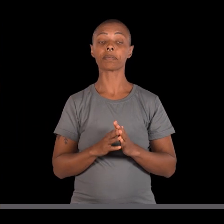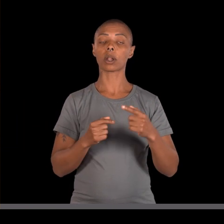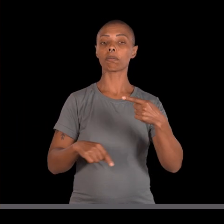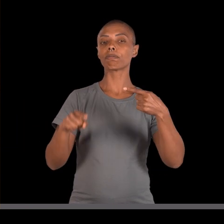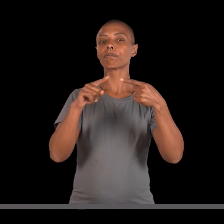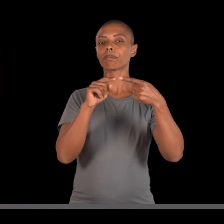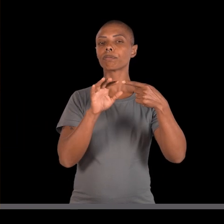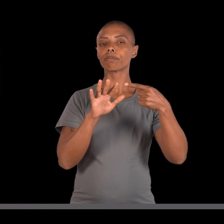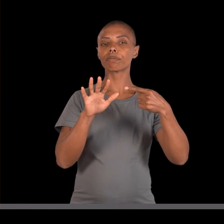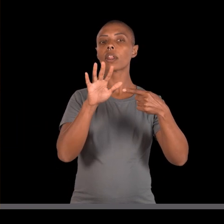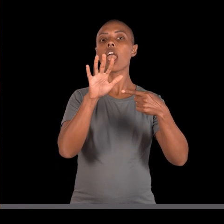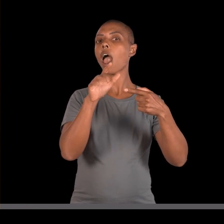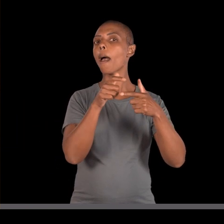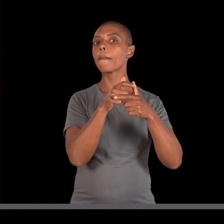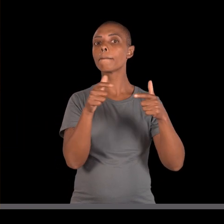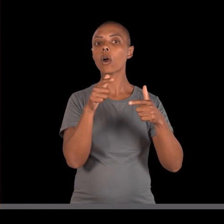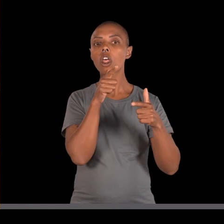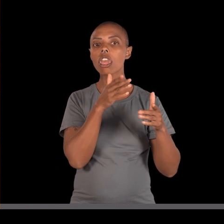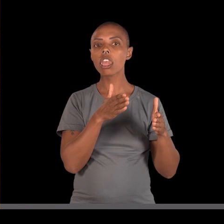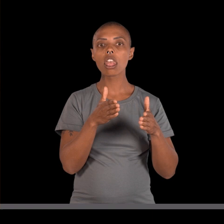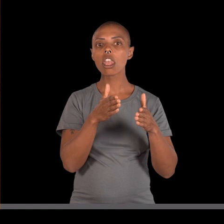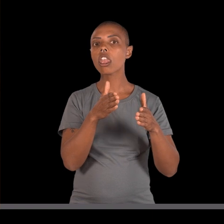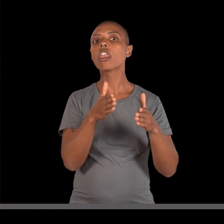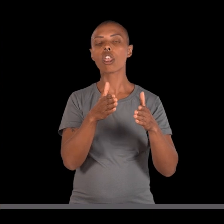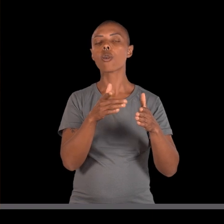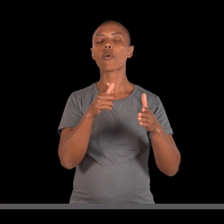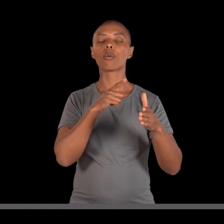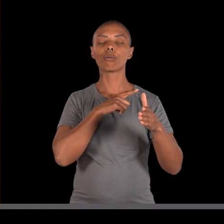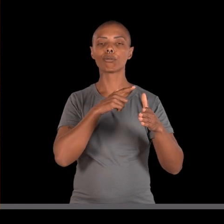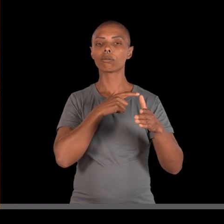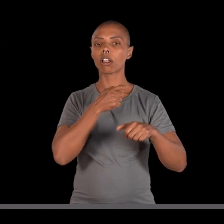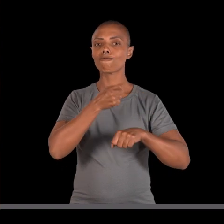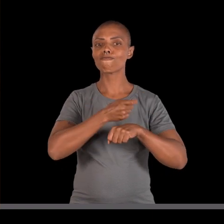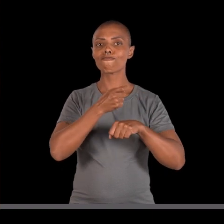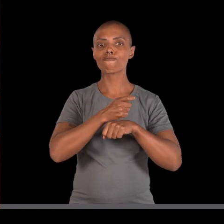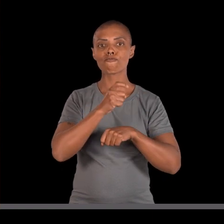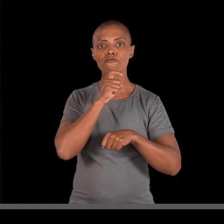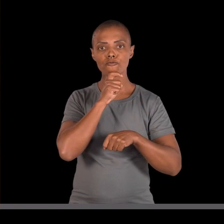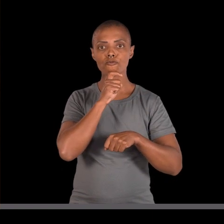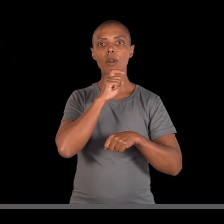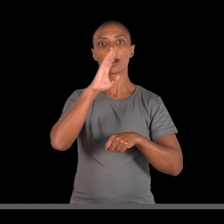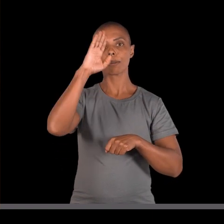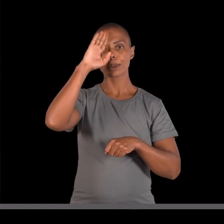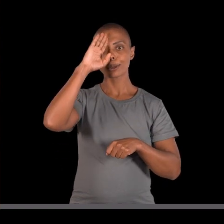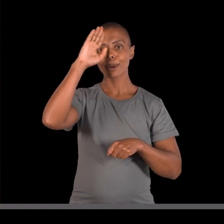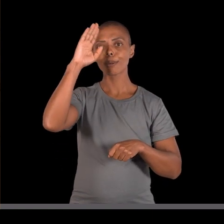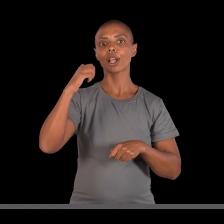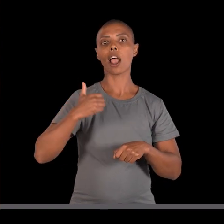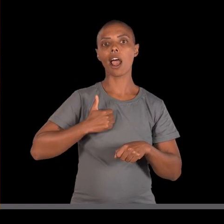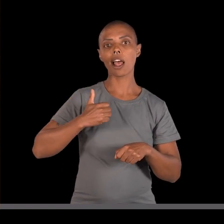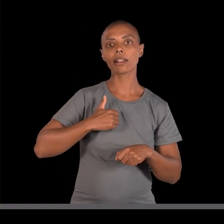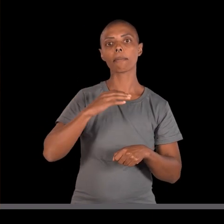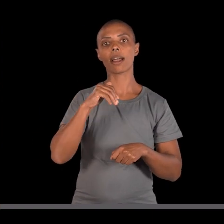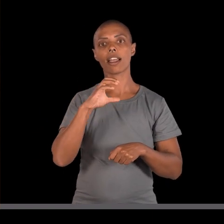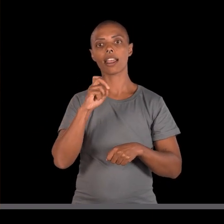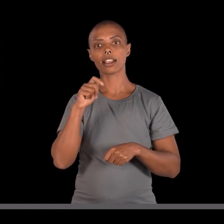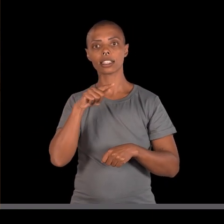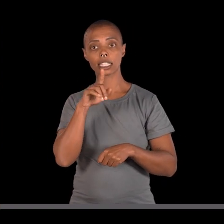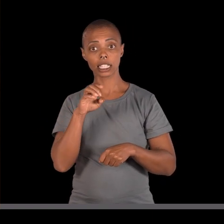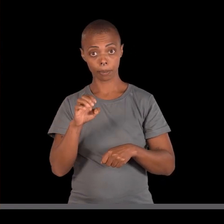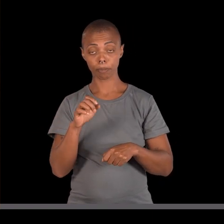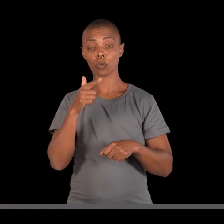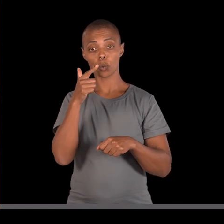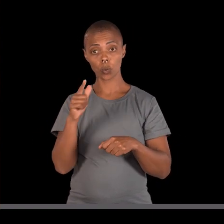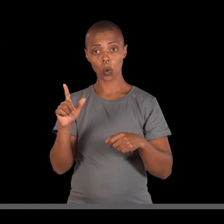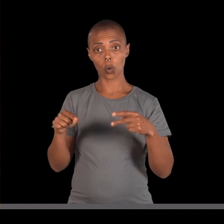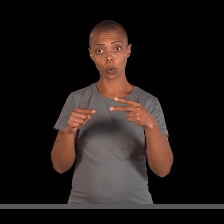são rios congelados na maior parte do ano, destaca o rio Mackenzie, do Canadá. Vertente do Golfo do México abriga a maior bacia